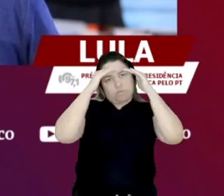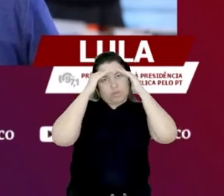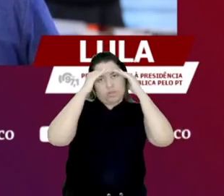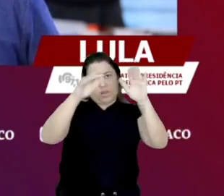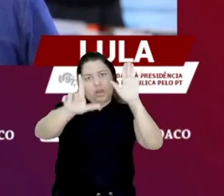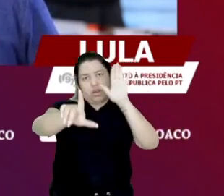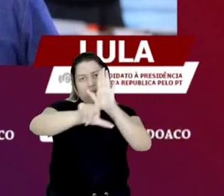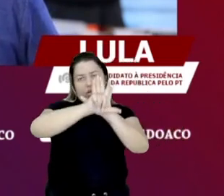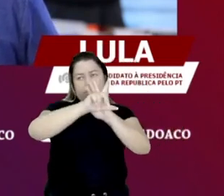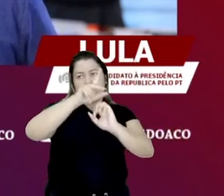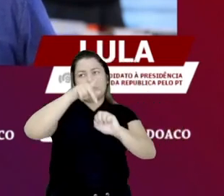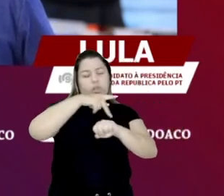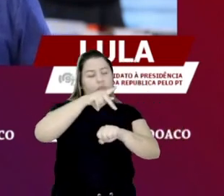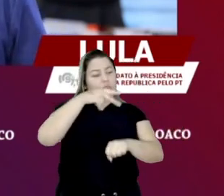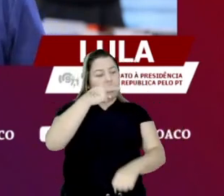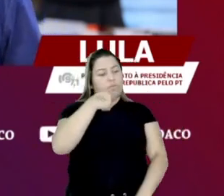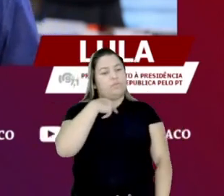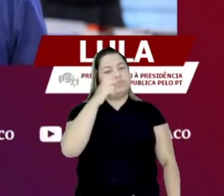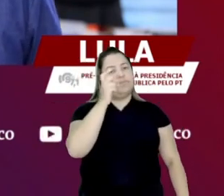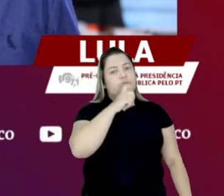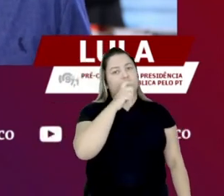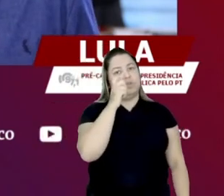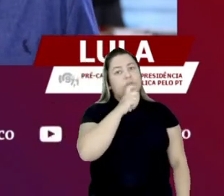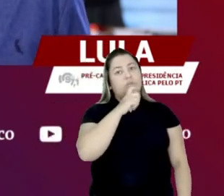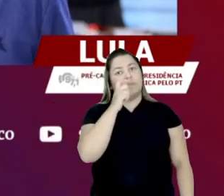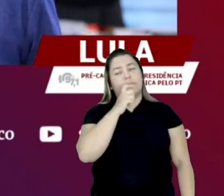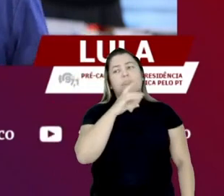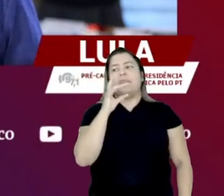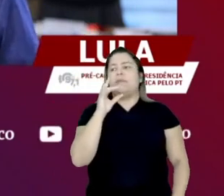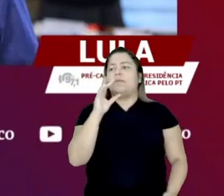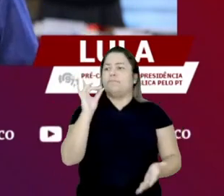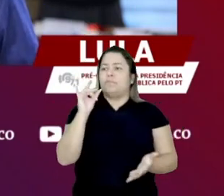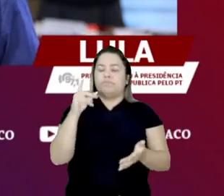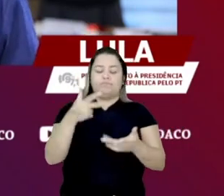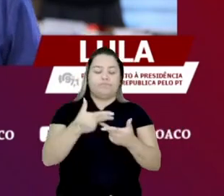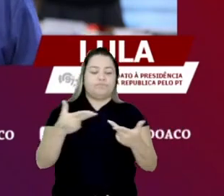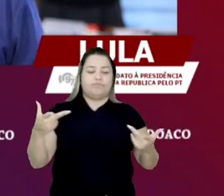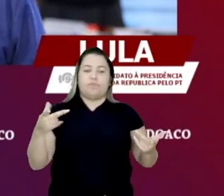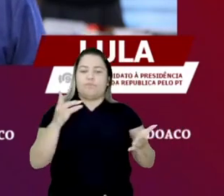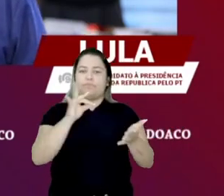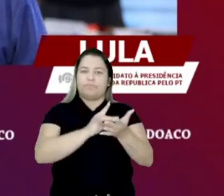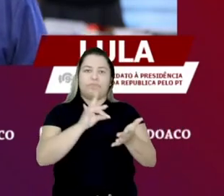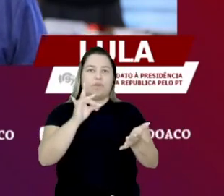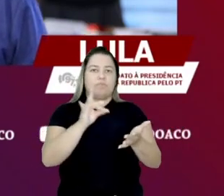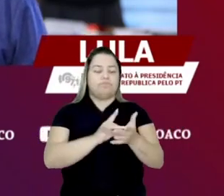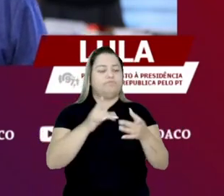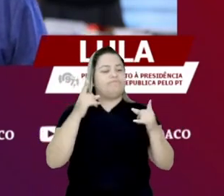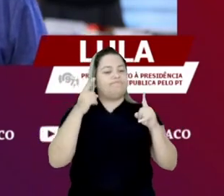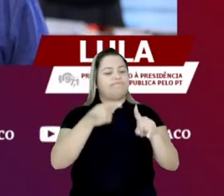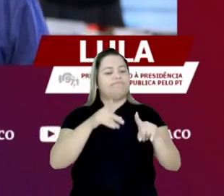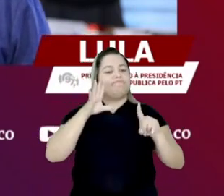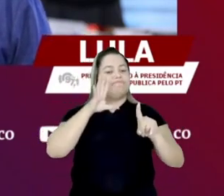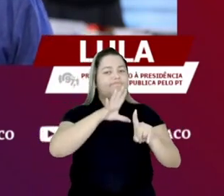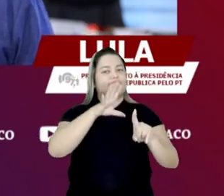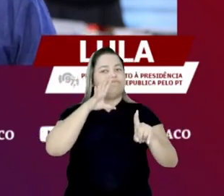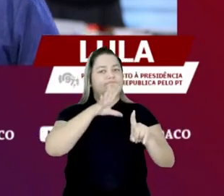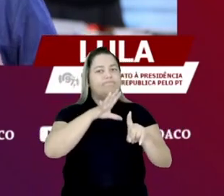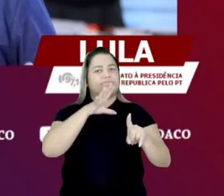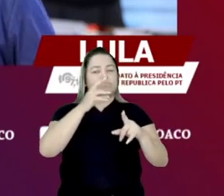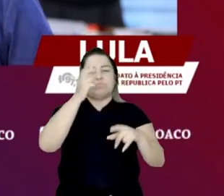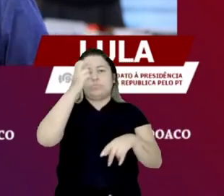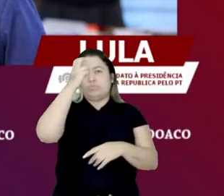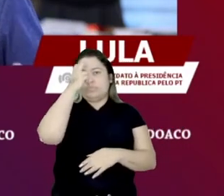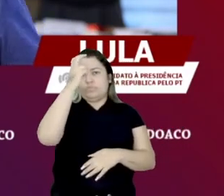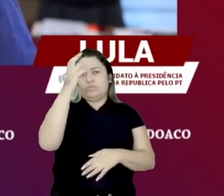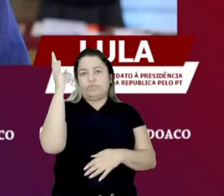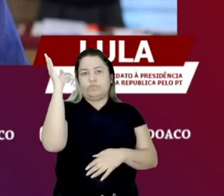brasileira. Não pode. Então é isso que tem que ser regulado. Como nós vamos fazer? É você que vai dizer, meu caro. É você e outros milhares